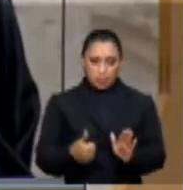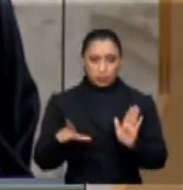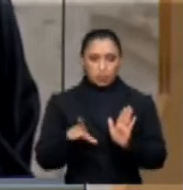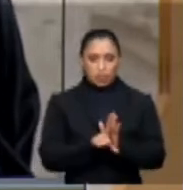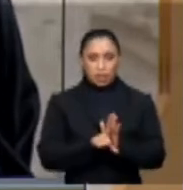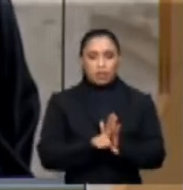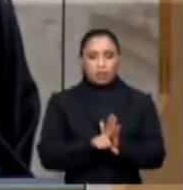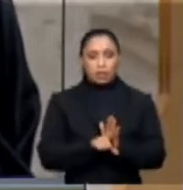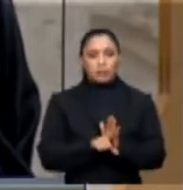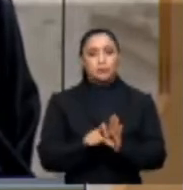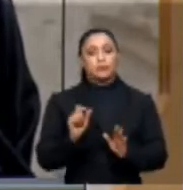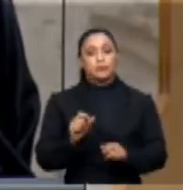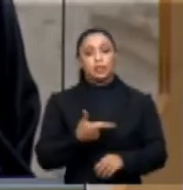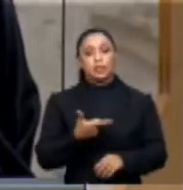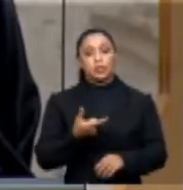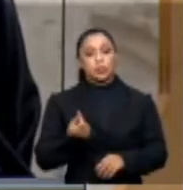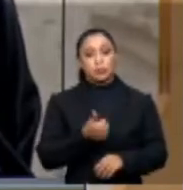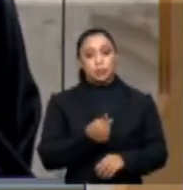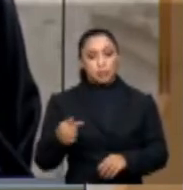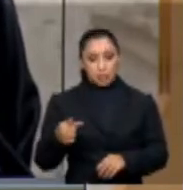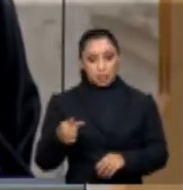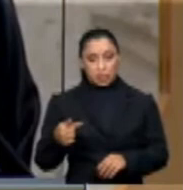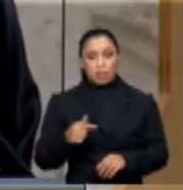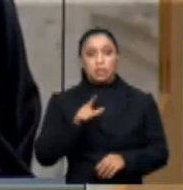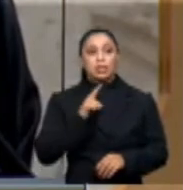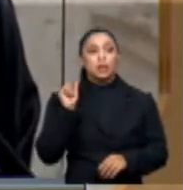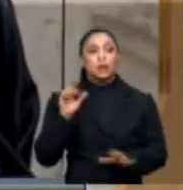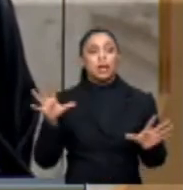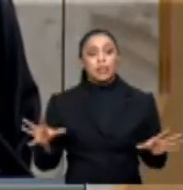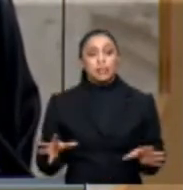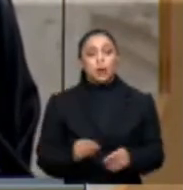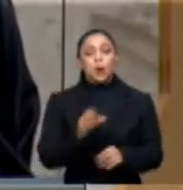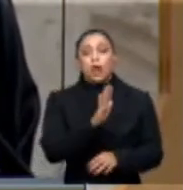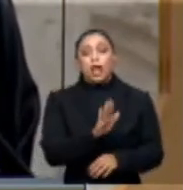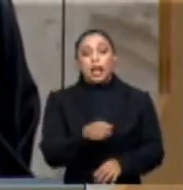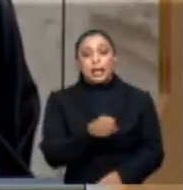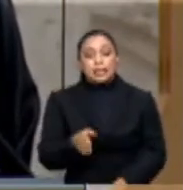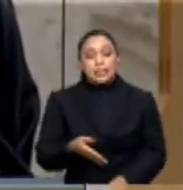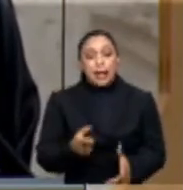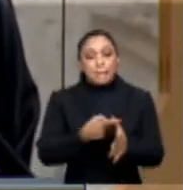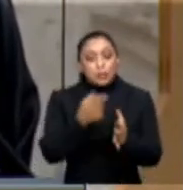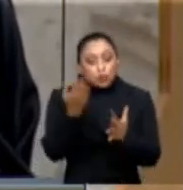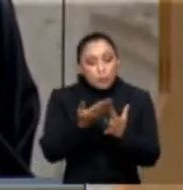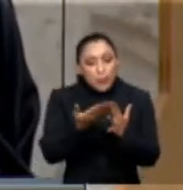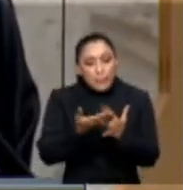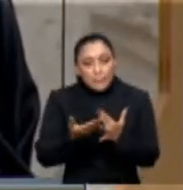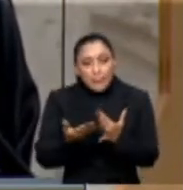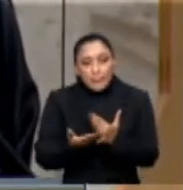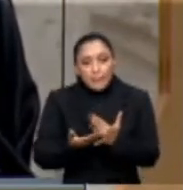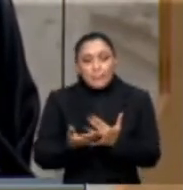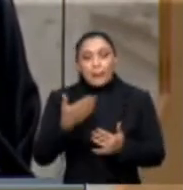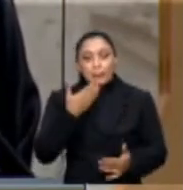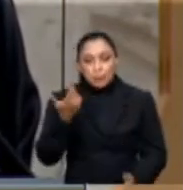13.463, de 2017, que estabelecem, em síntese, o cancelamento de precatórios e